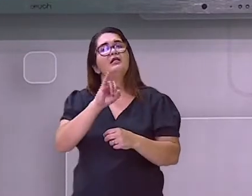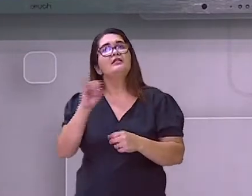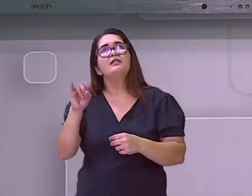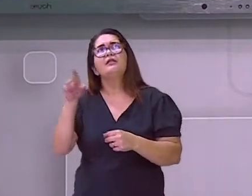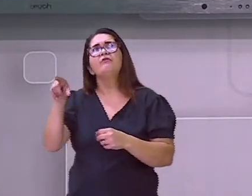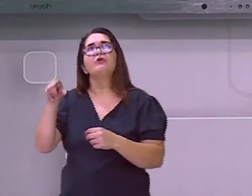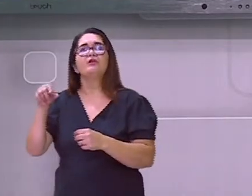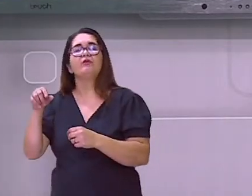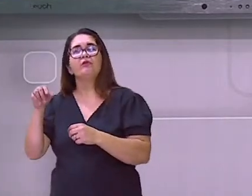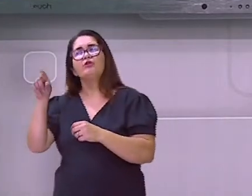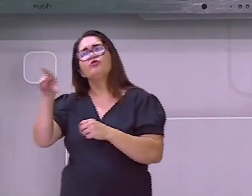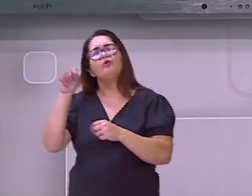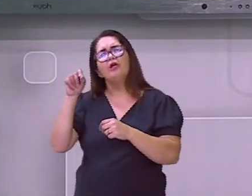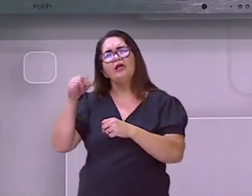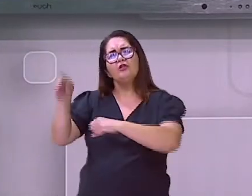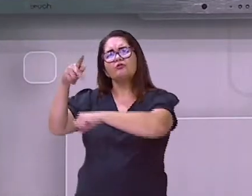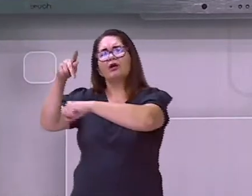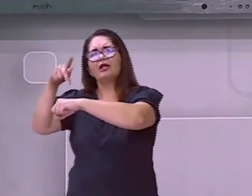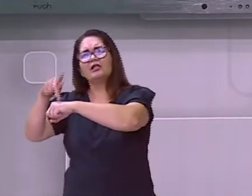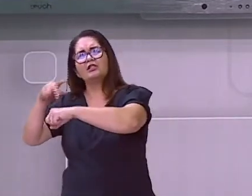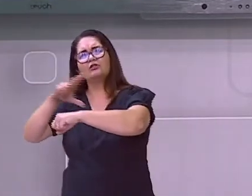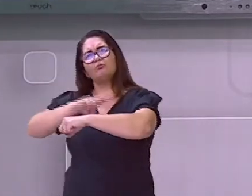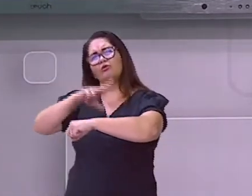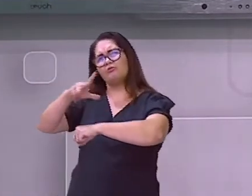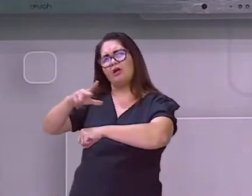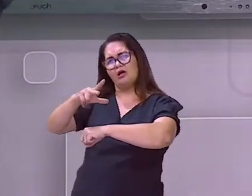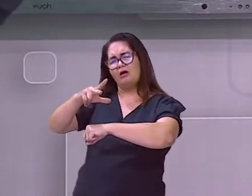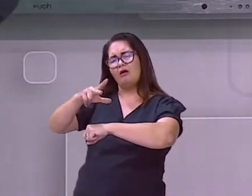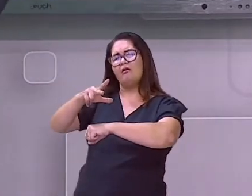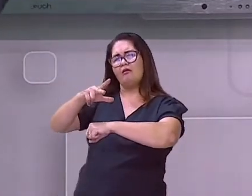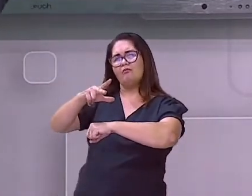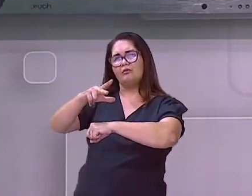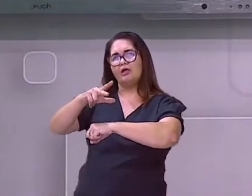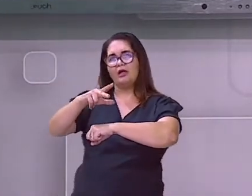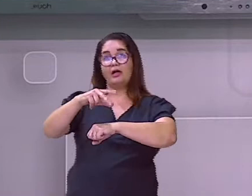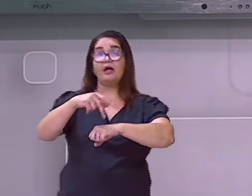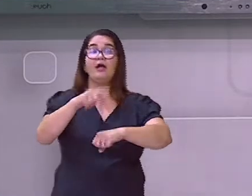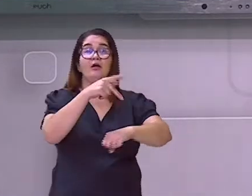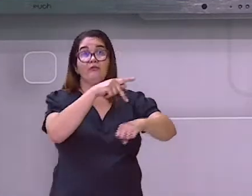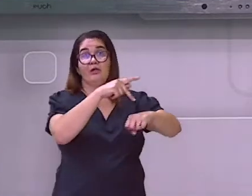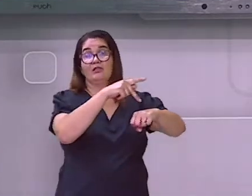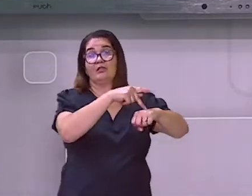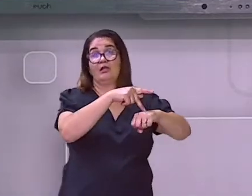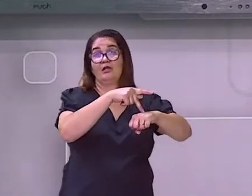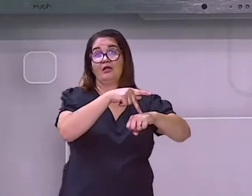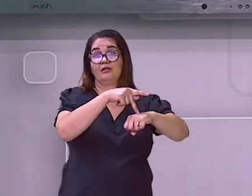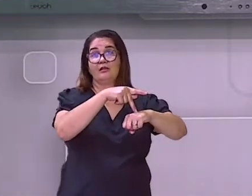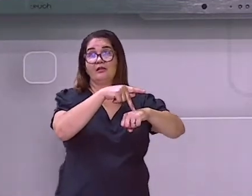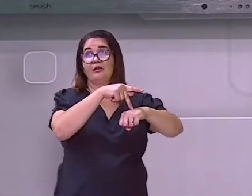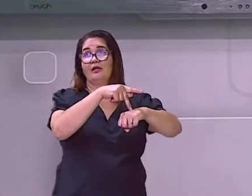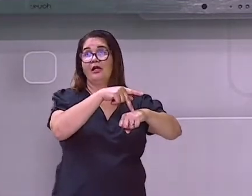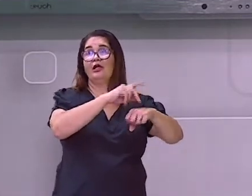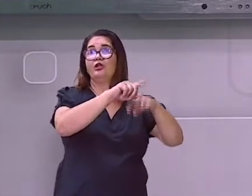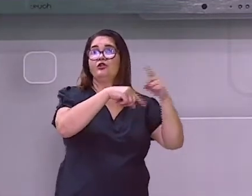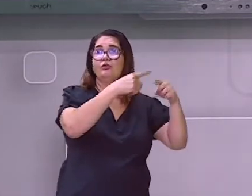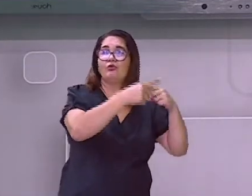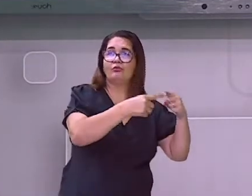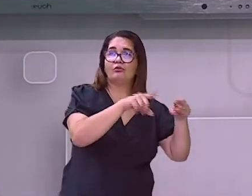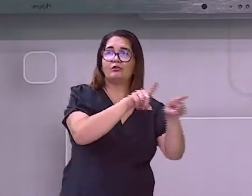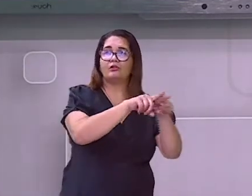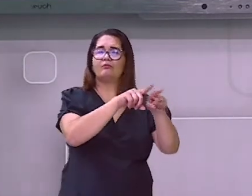Portugal, Grécia, são países lindíssimos, com